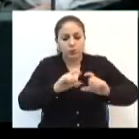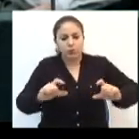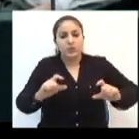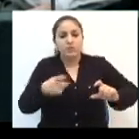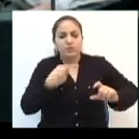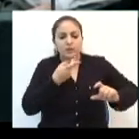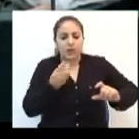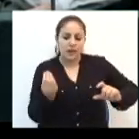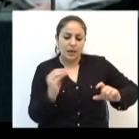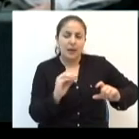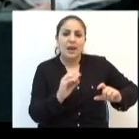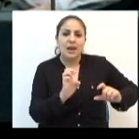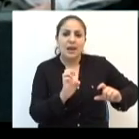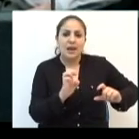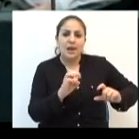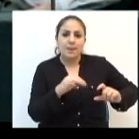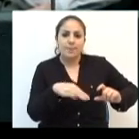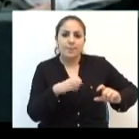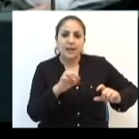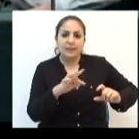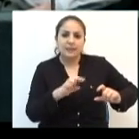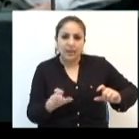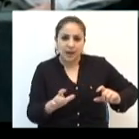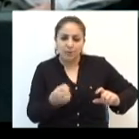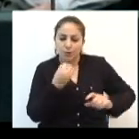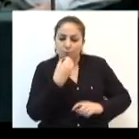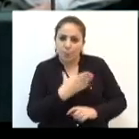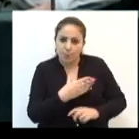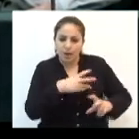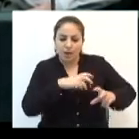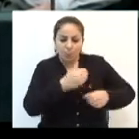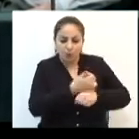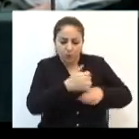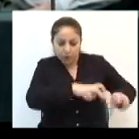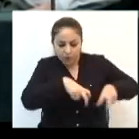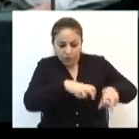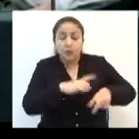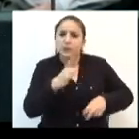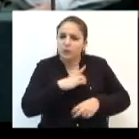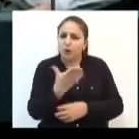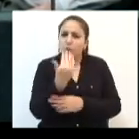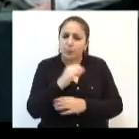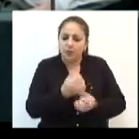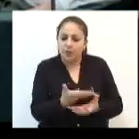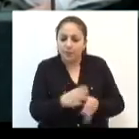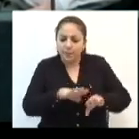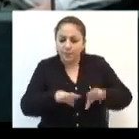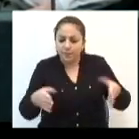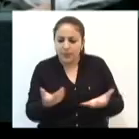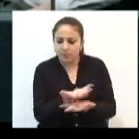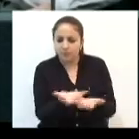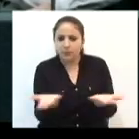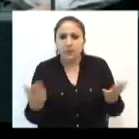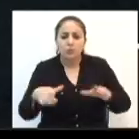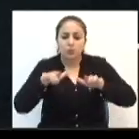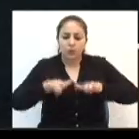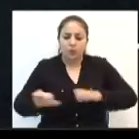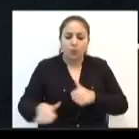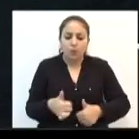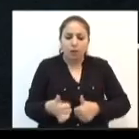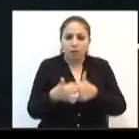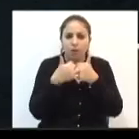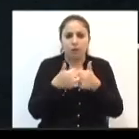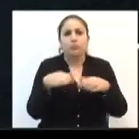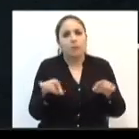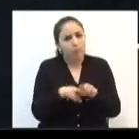escrevam Emater, para o bem do agricultor familiar, para que tenhamos alimento na mesa, tenhamos um ambiente de qualidade, um meio ambiente